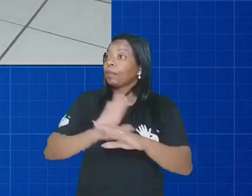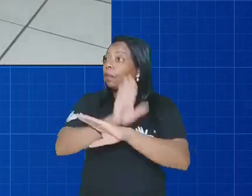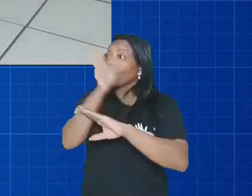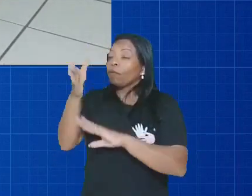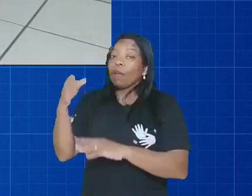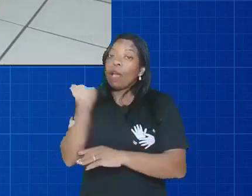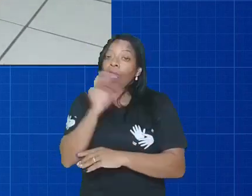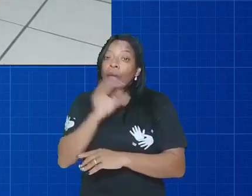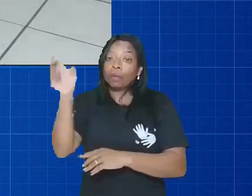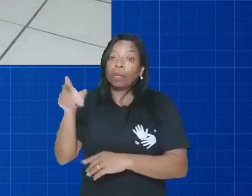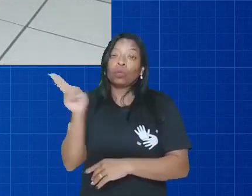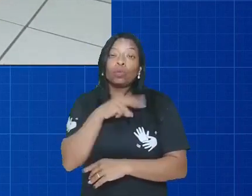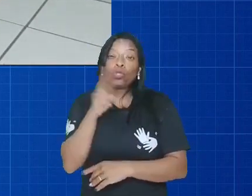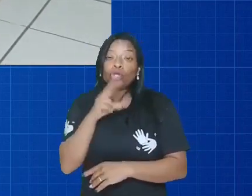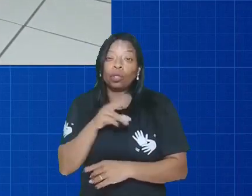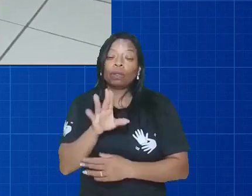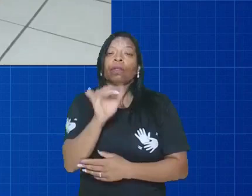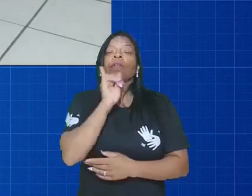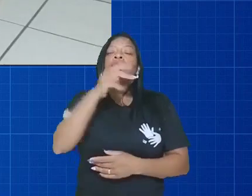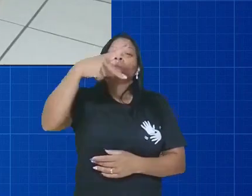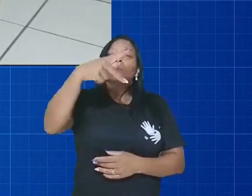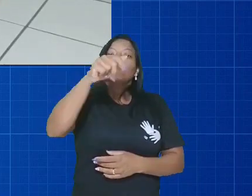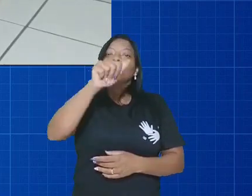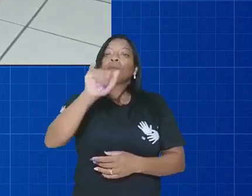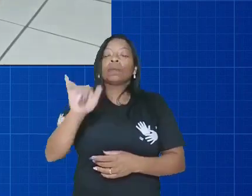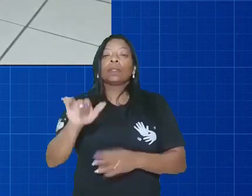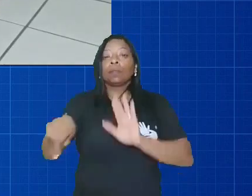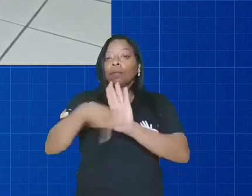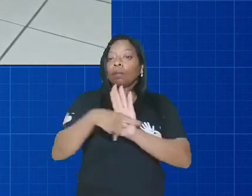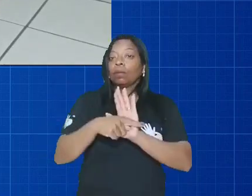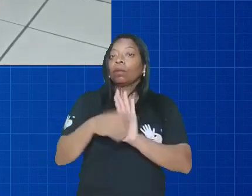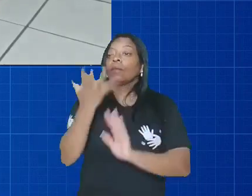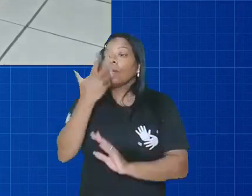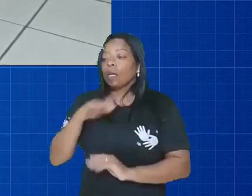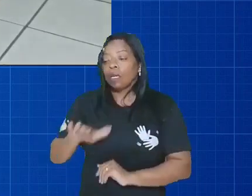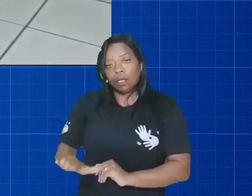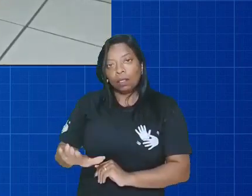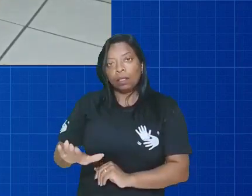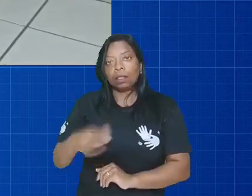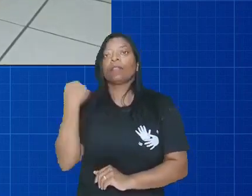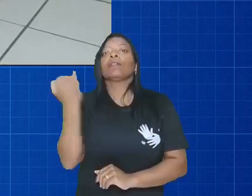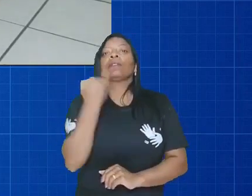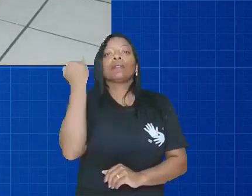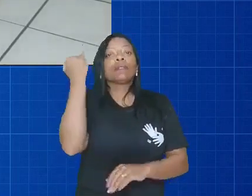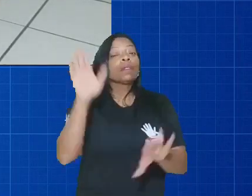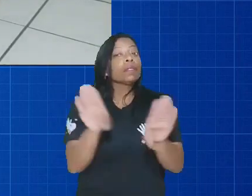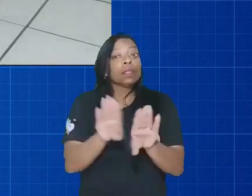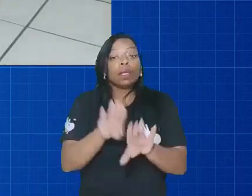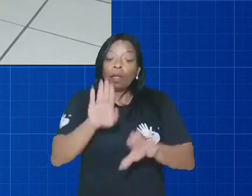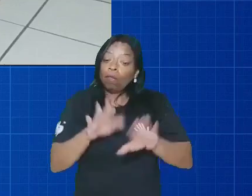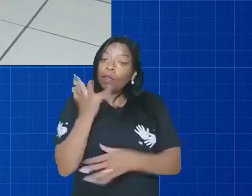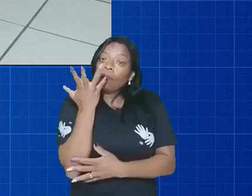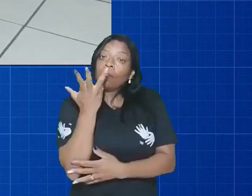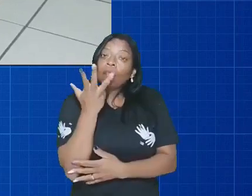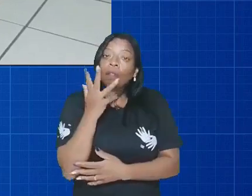urgência e emergência, que aqui no município de Araucária é o PAI, mantenham, né? E aqui é importante destacar, Priscila, que mesmo que demore